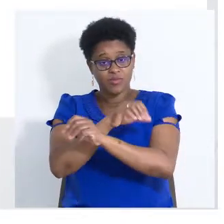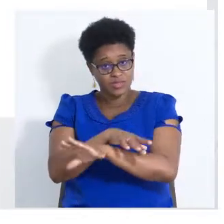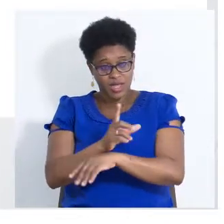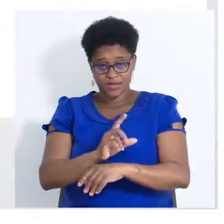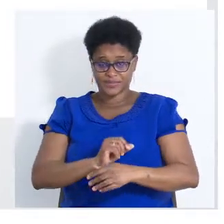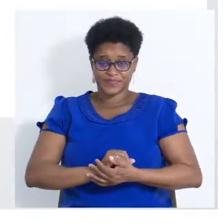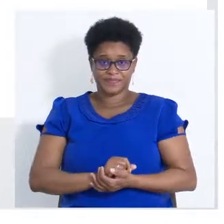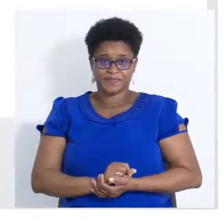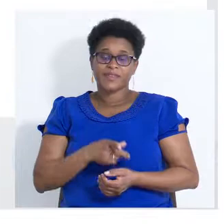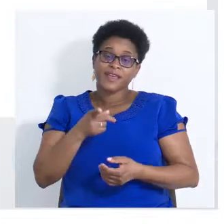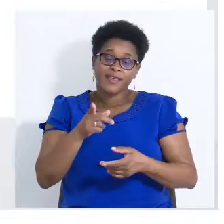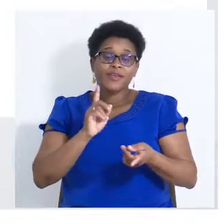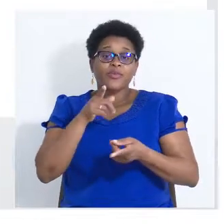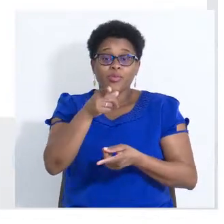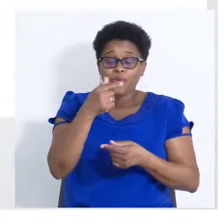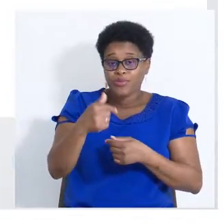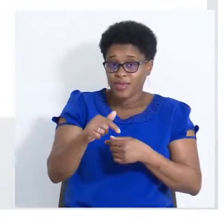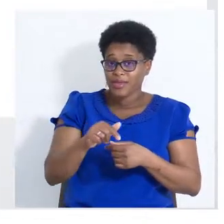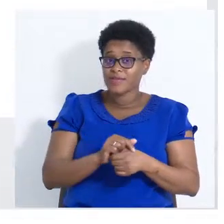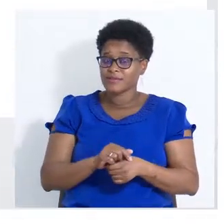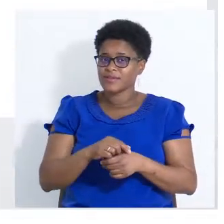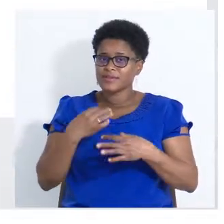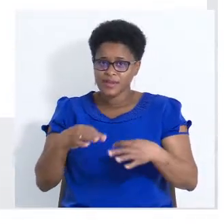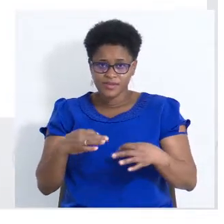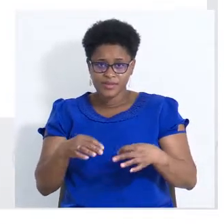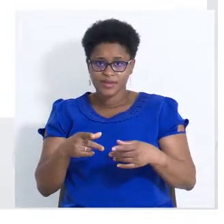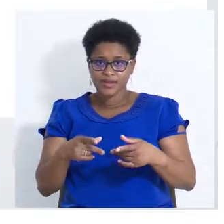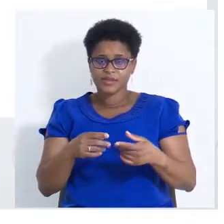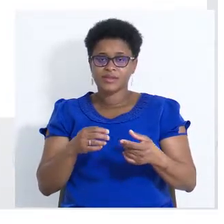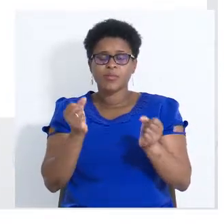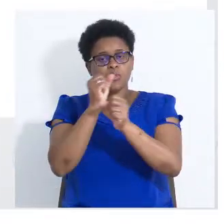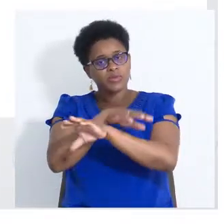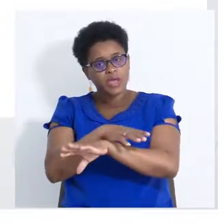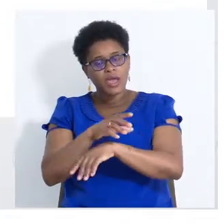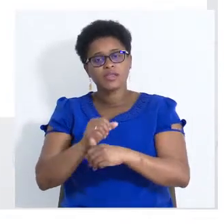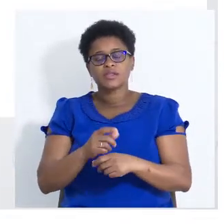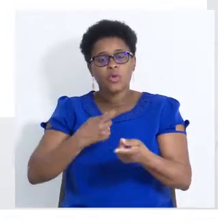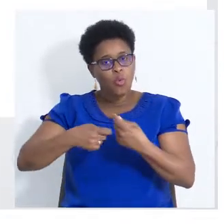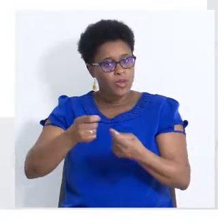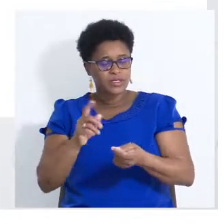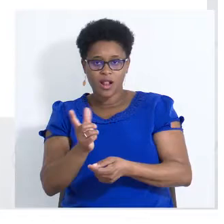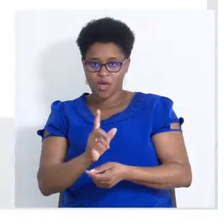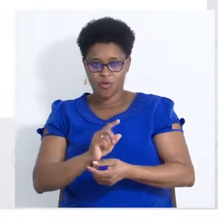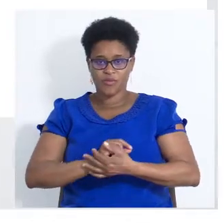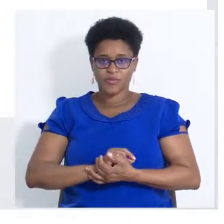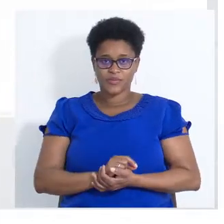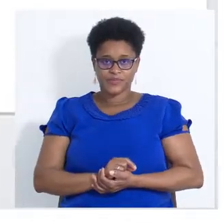essa publicidade. Daí que tu tens esse texto como sendo publicidade não comercial.